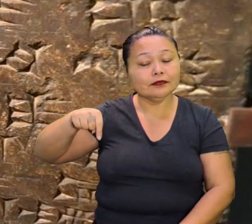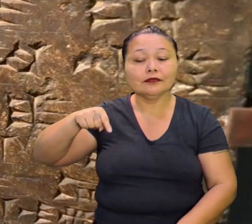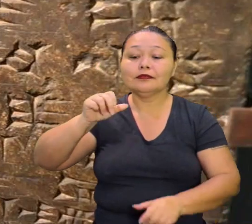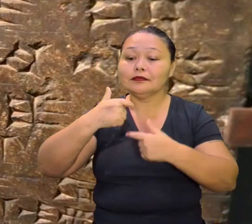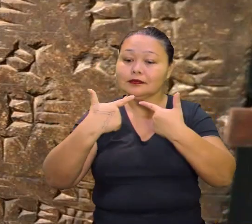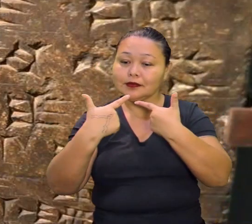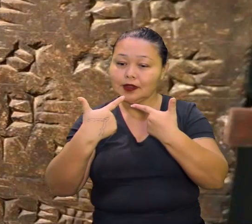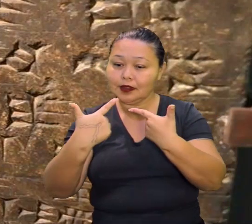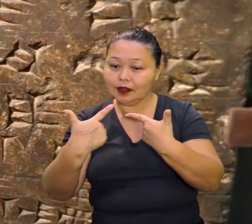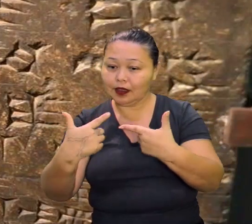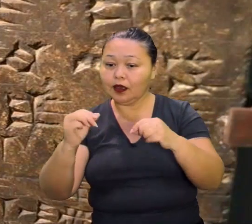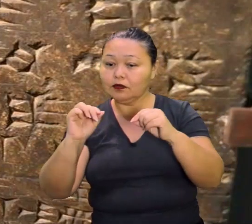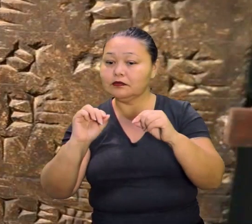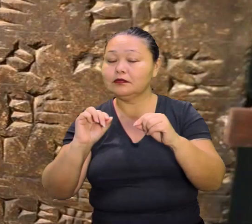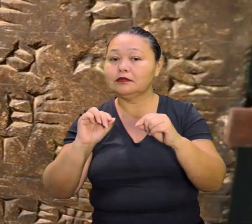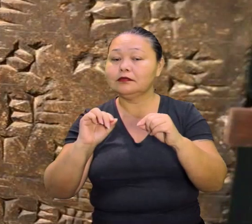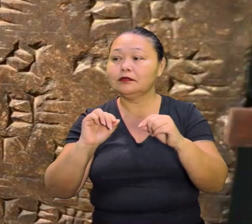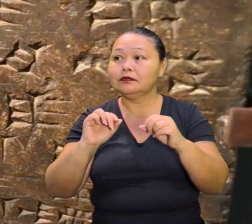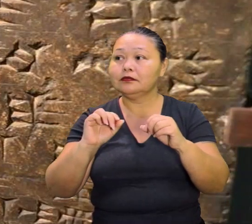linguajar. Então,